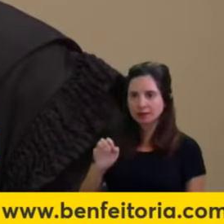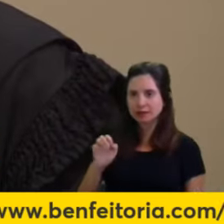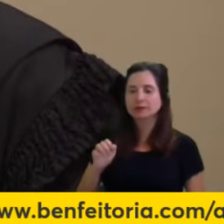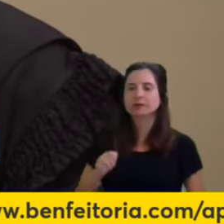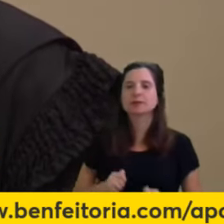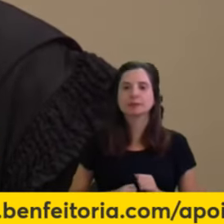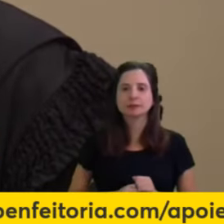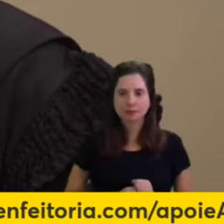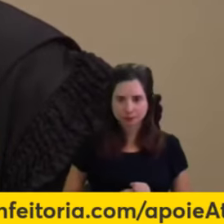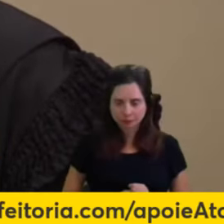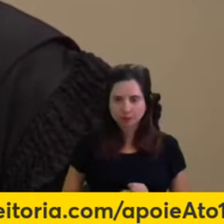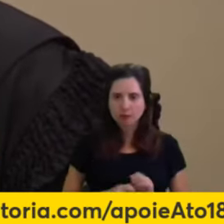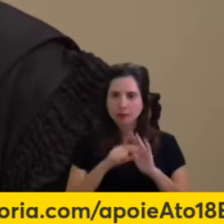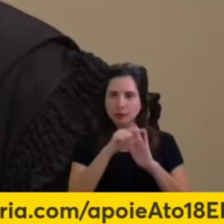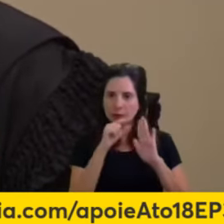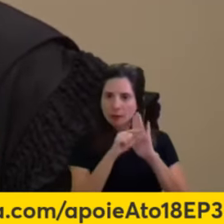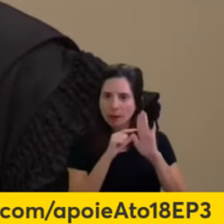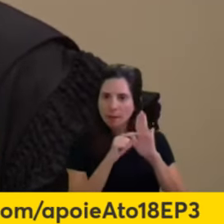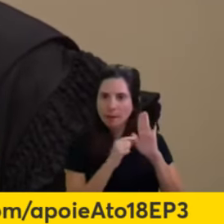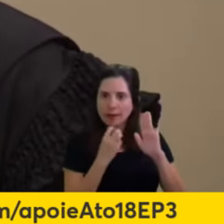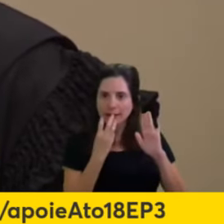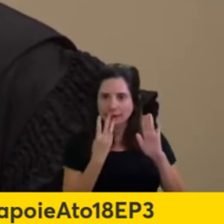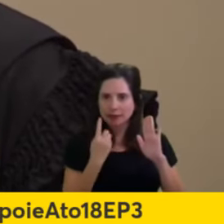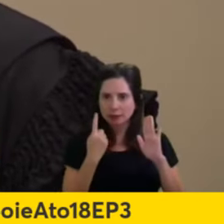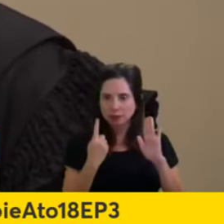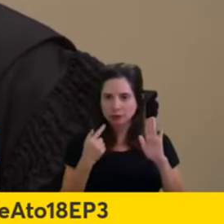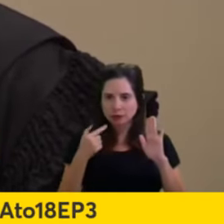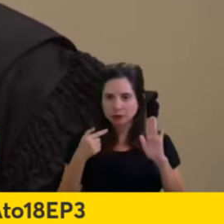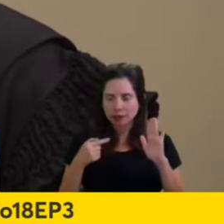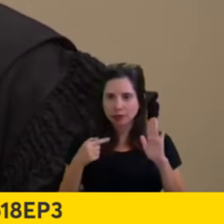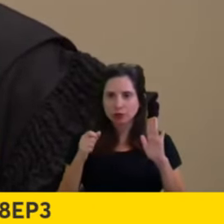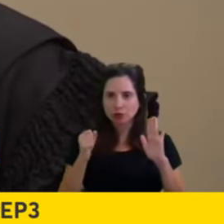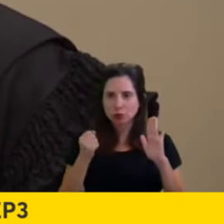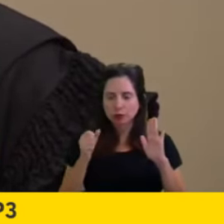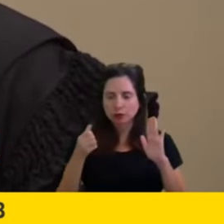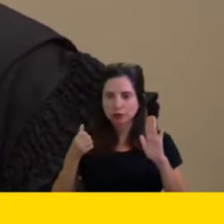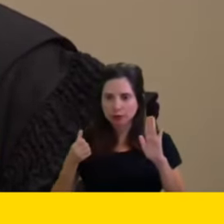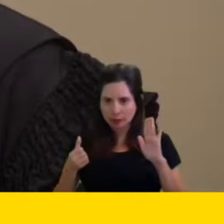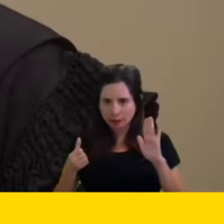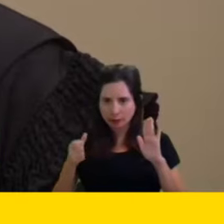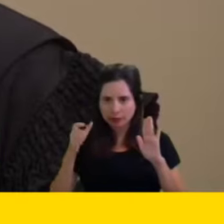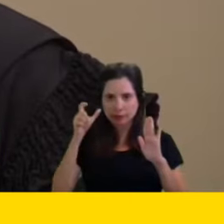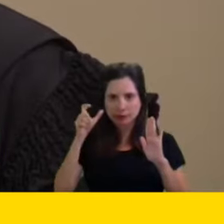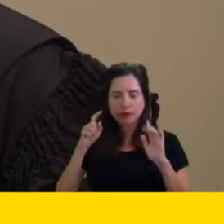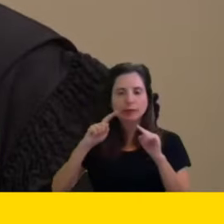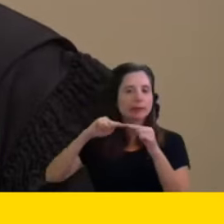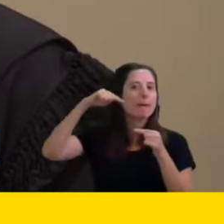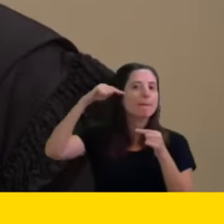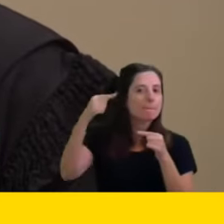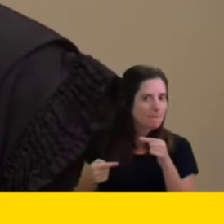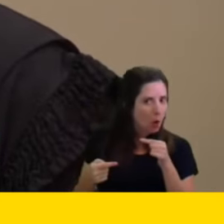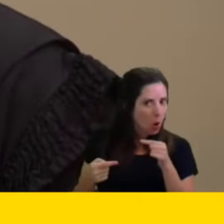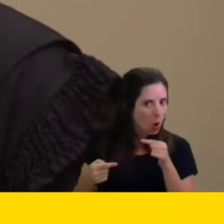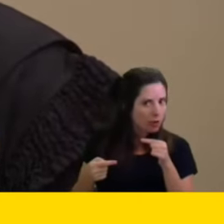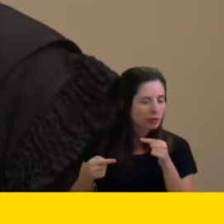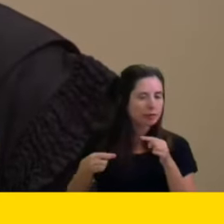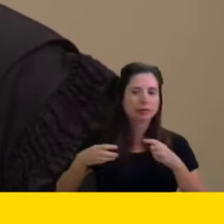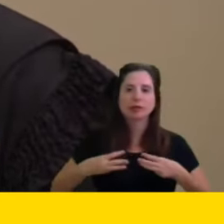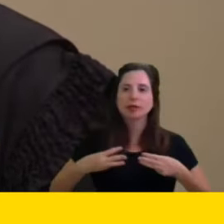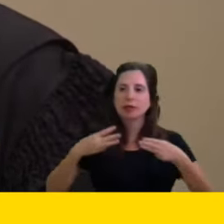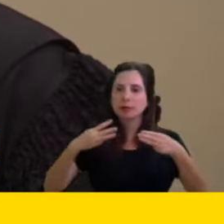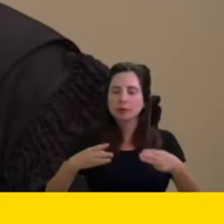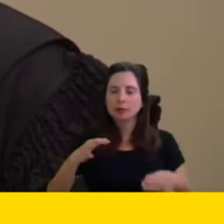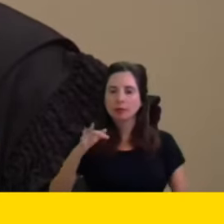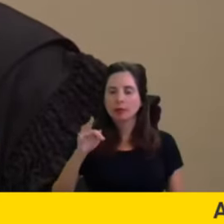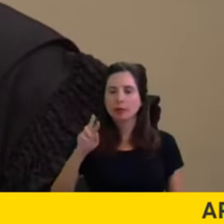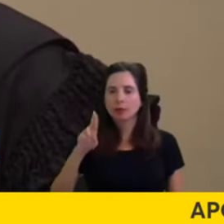grava regimental eh 31 7263 Ministro Jorge musi e depois acordam o Ministro Luiz fux agva regimental no